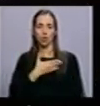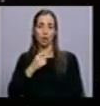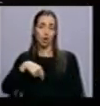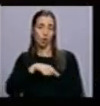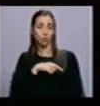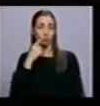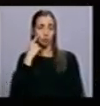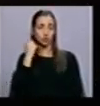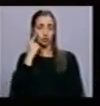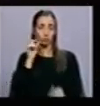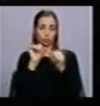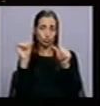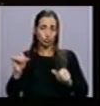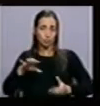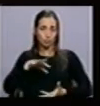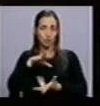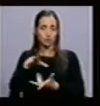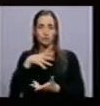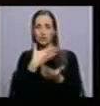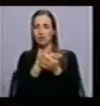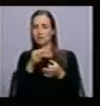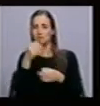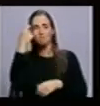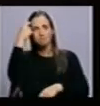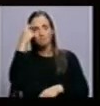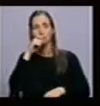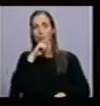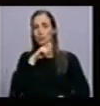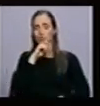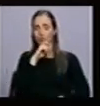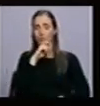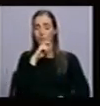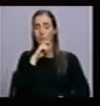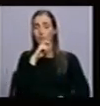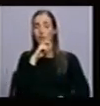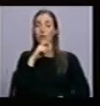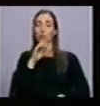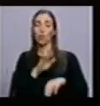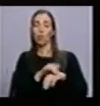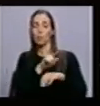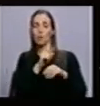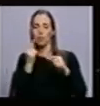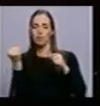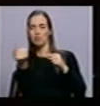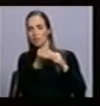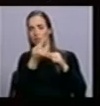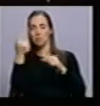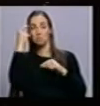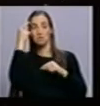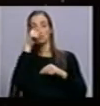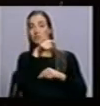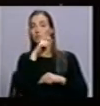solar, confirmando de certa forma assim aquela forte suspeita que já tínhamos devido à sua configuração orbital de que este